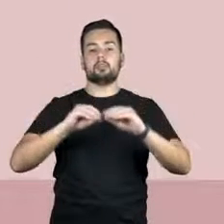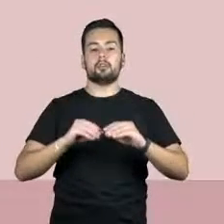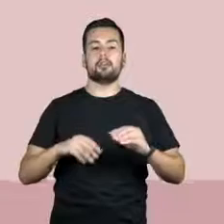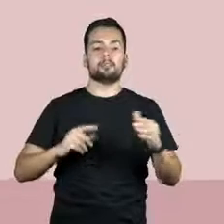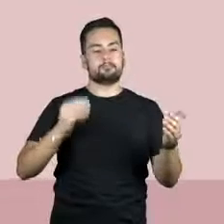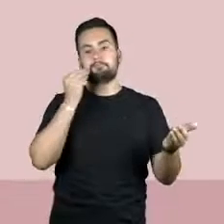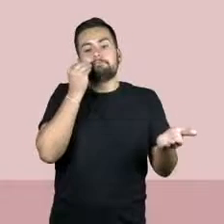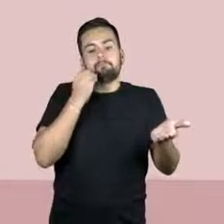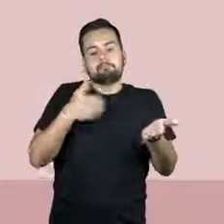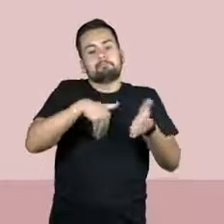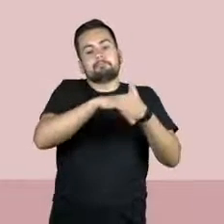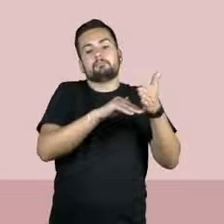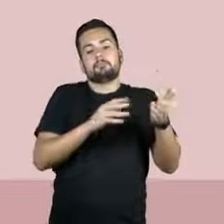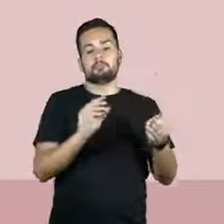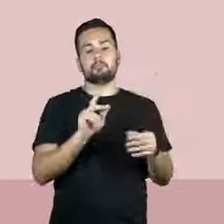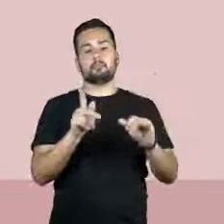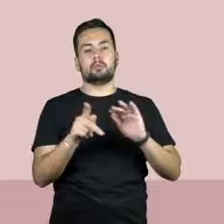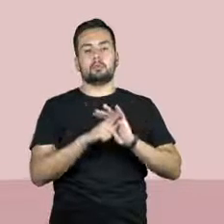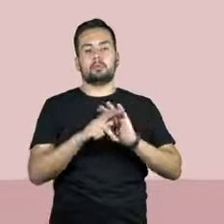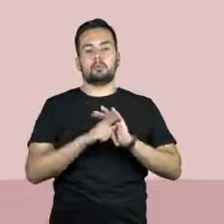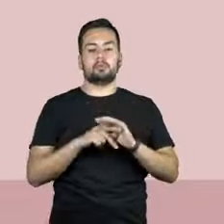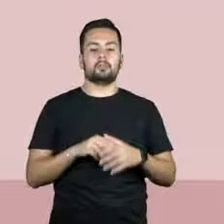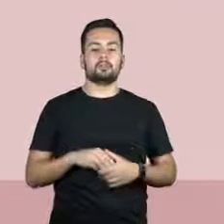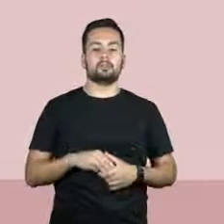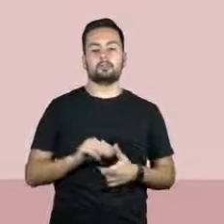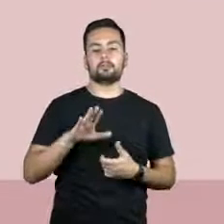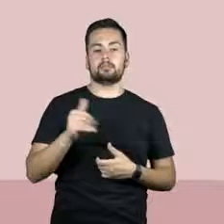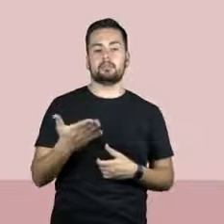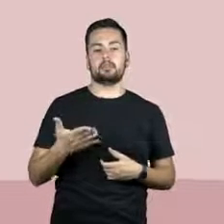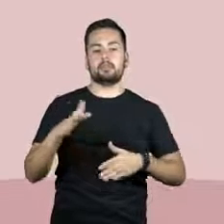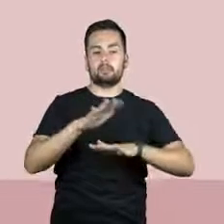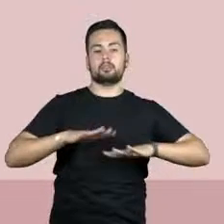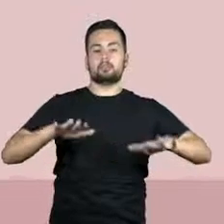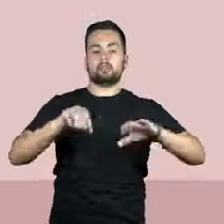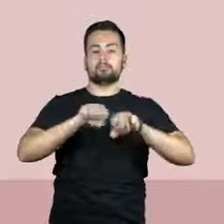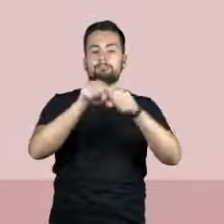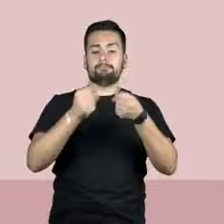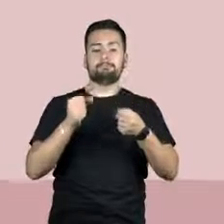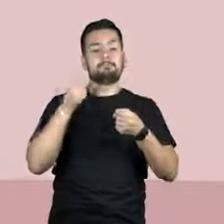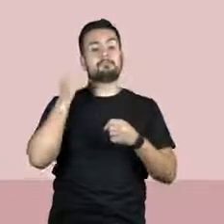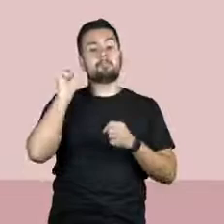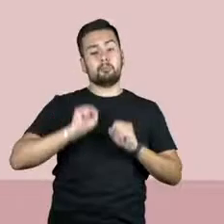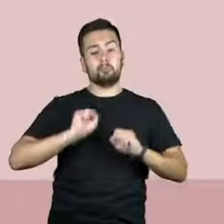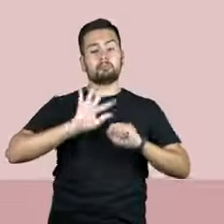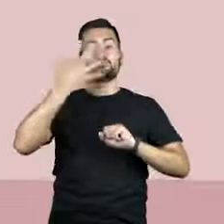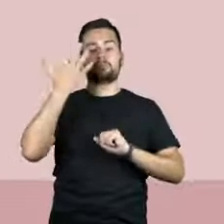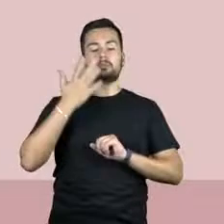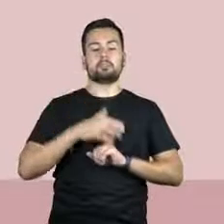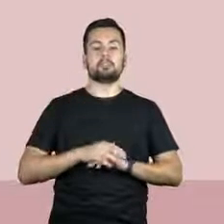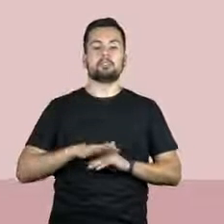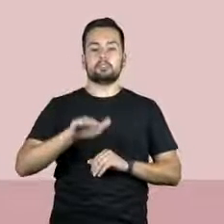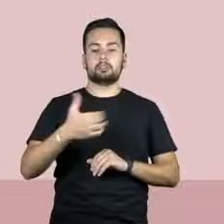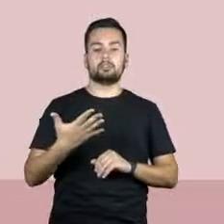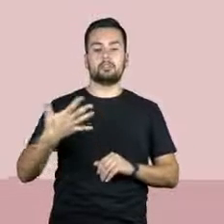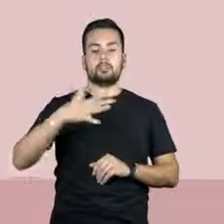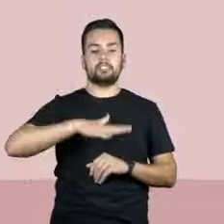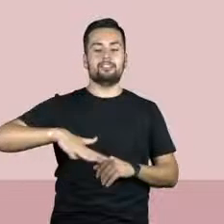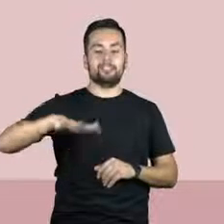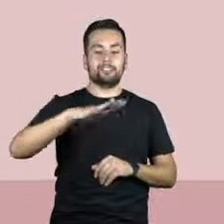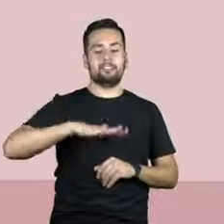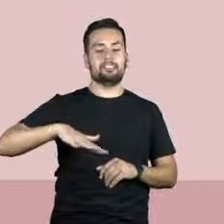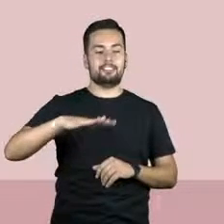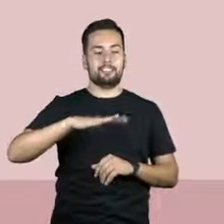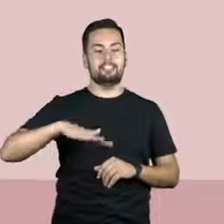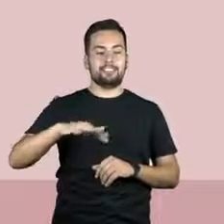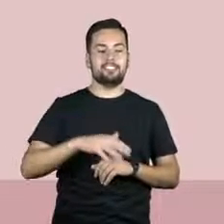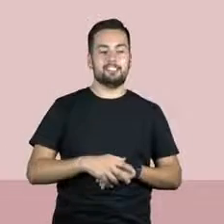chute, vamos dizer assim, se fosse manualmente, uma superfície de ruptura em potencial. Então, vamos dizer que essa superfície aqui em específico é a superfície de ruptura que a